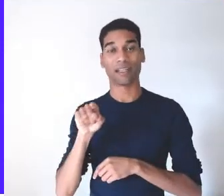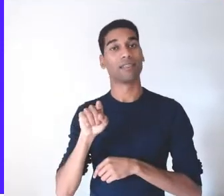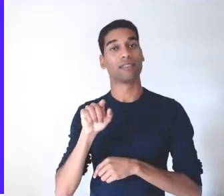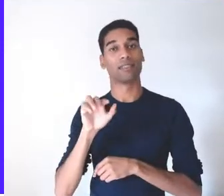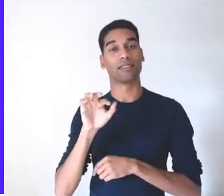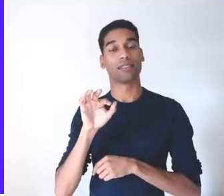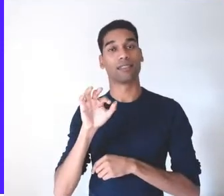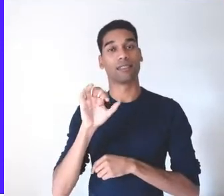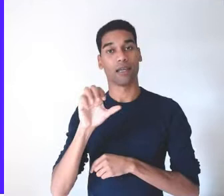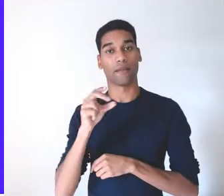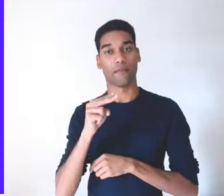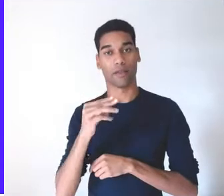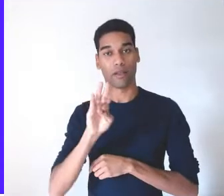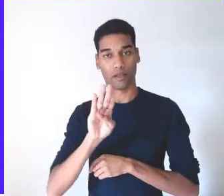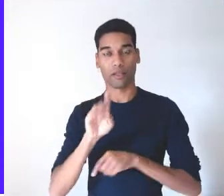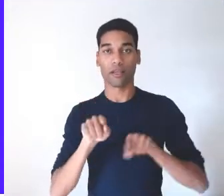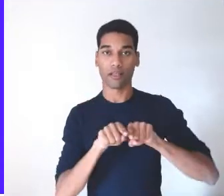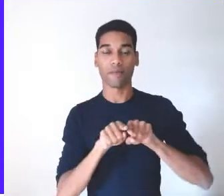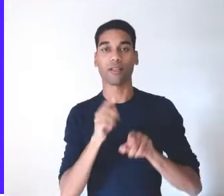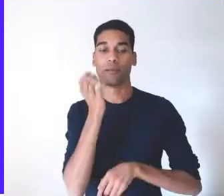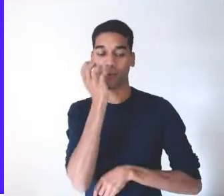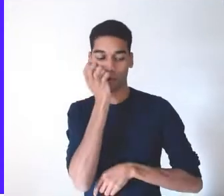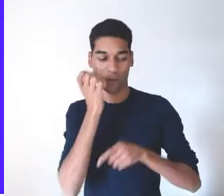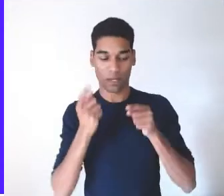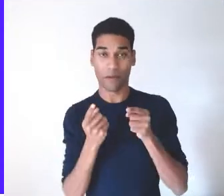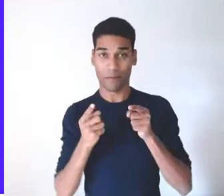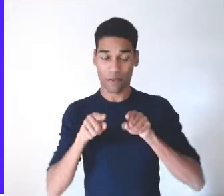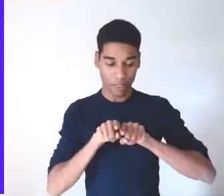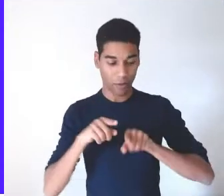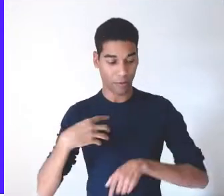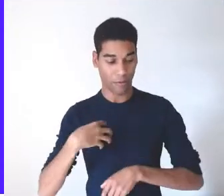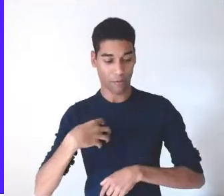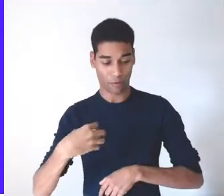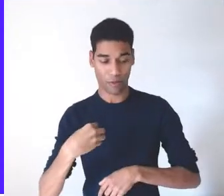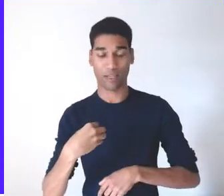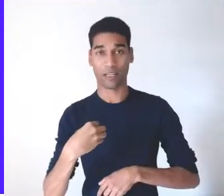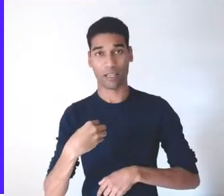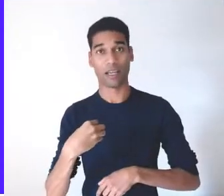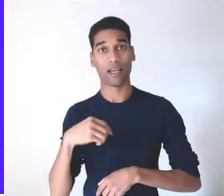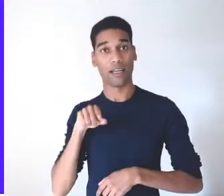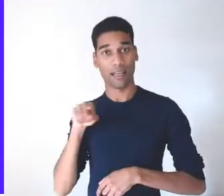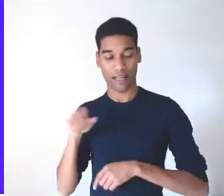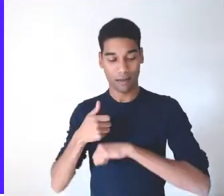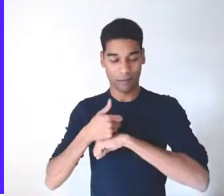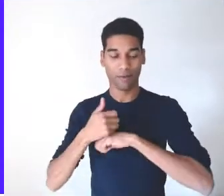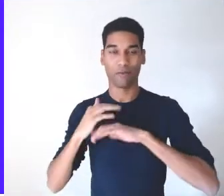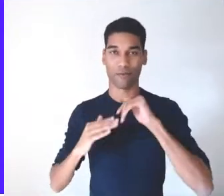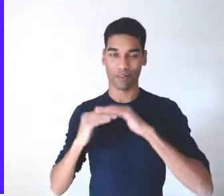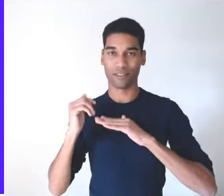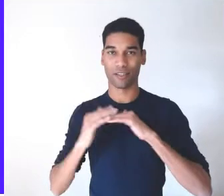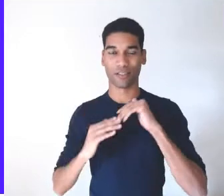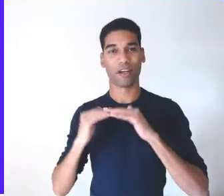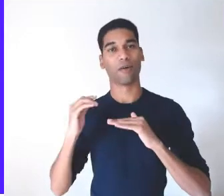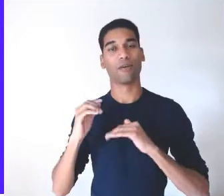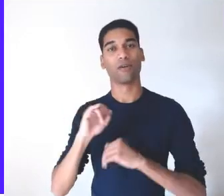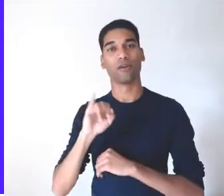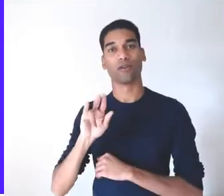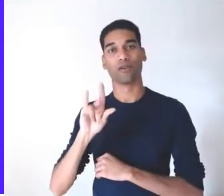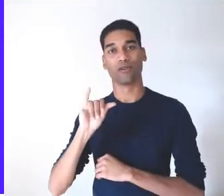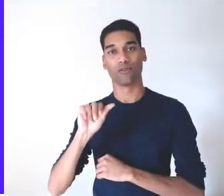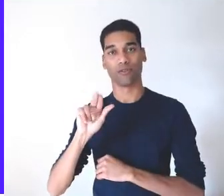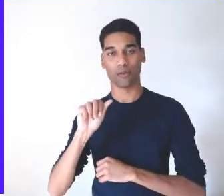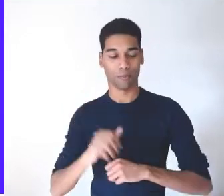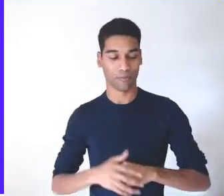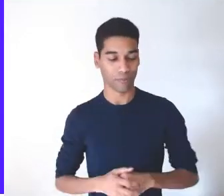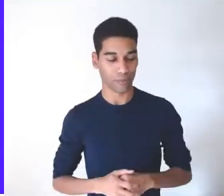Grilo, parceria com a filha e também jornalista Isabela Reis. A Juliana Bianconi é cofundadora e diretora